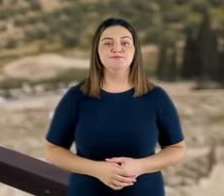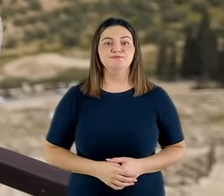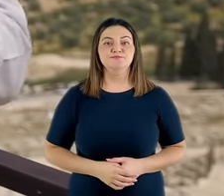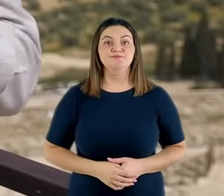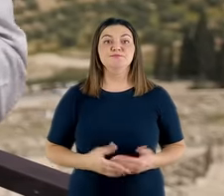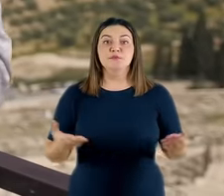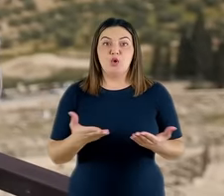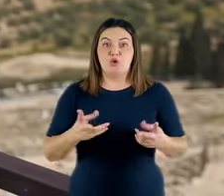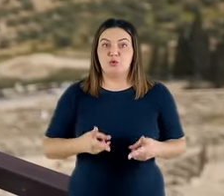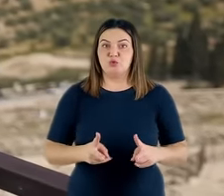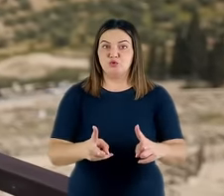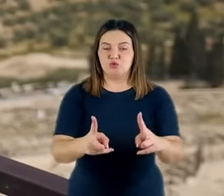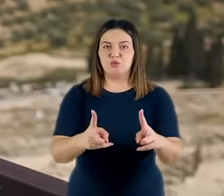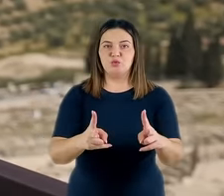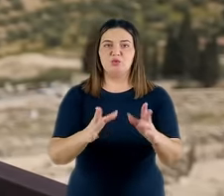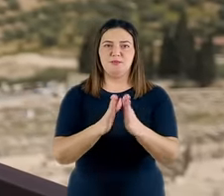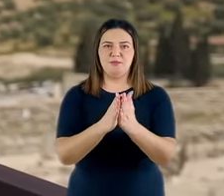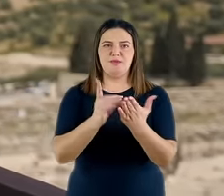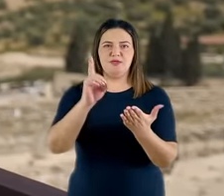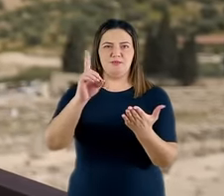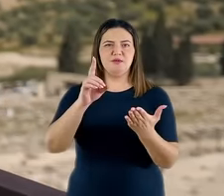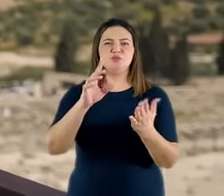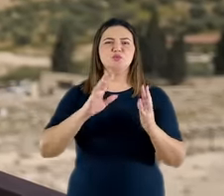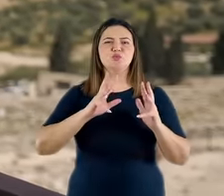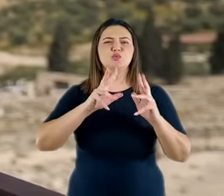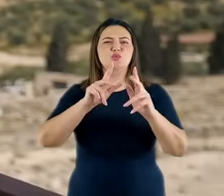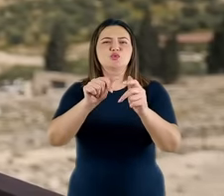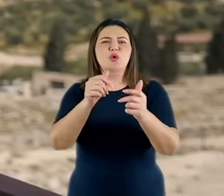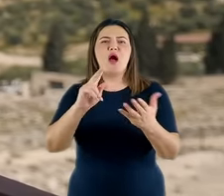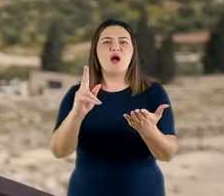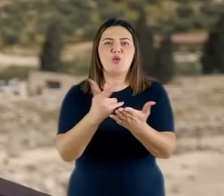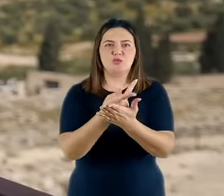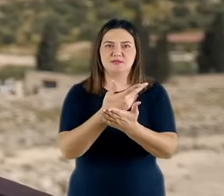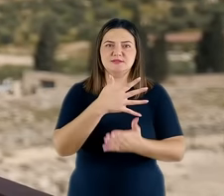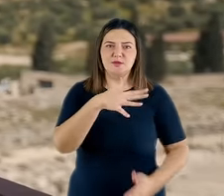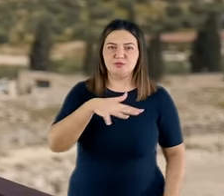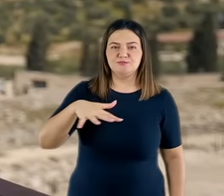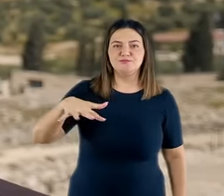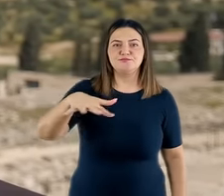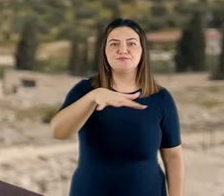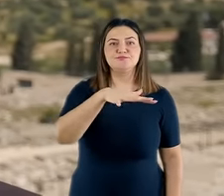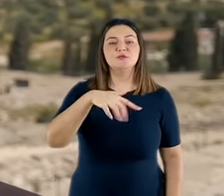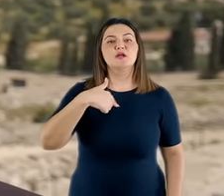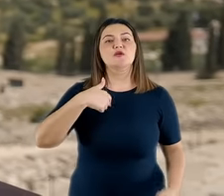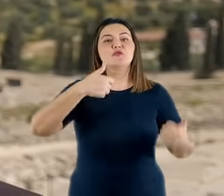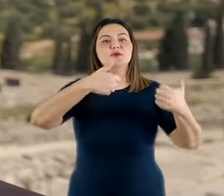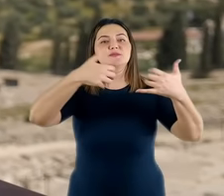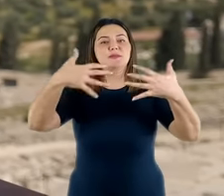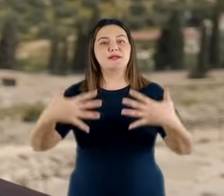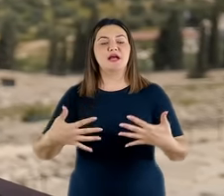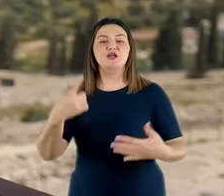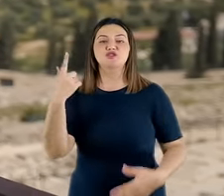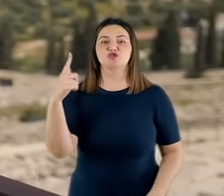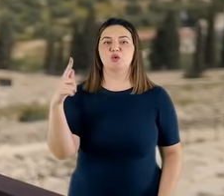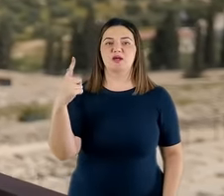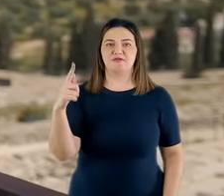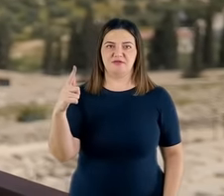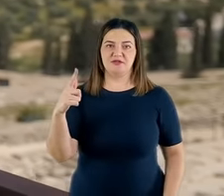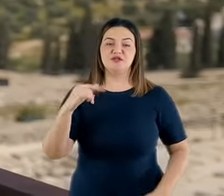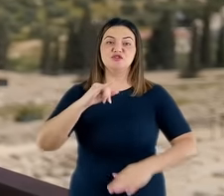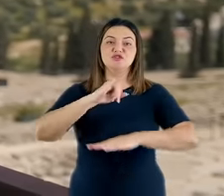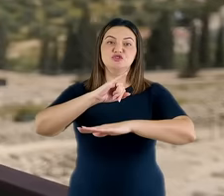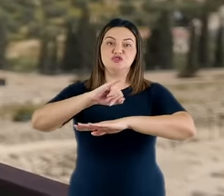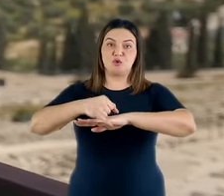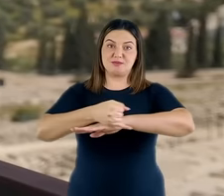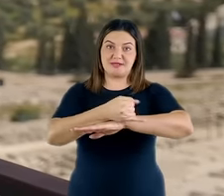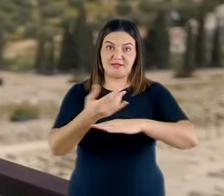nossa explanação agora dos termos bíblicos de tudo o que aconteceu ali, eu tenho que falar com você um pouco sobre a geografia da